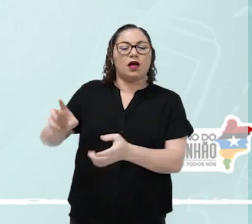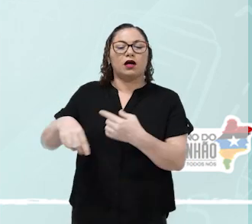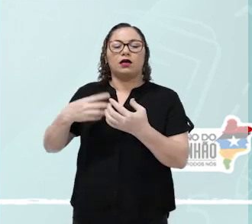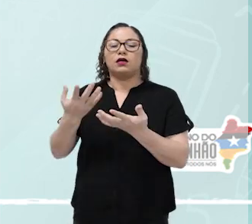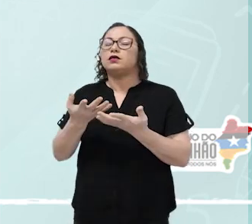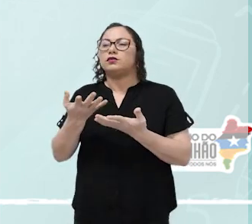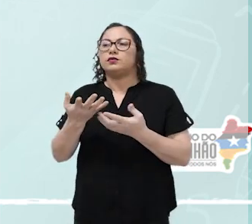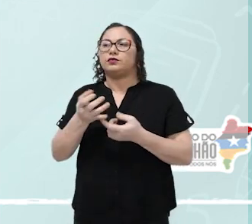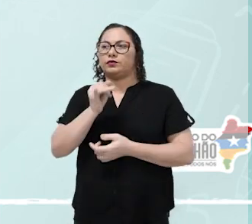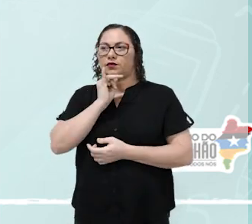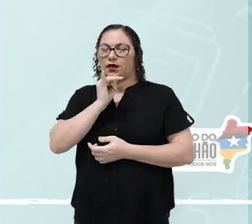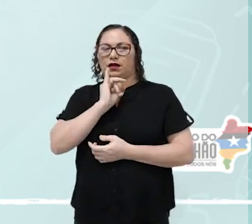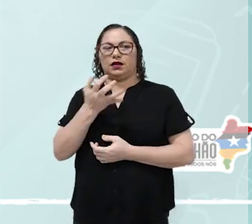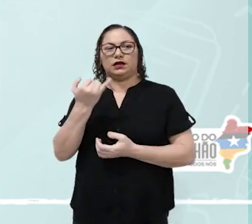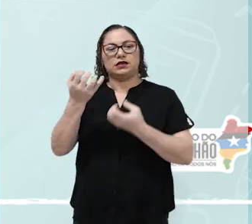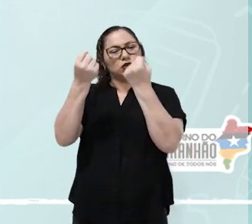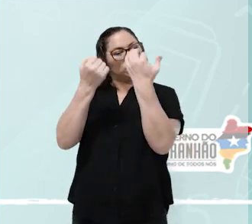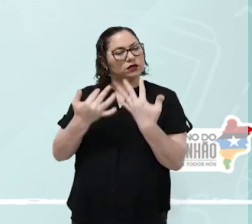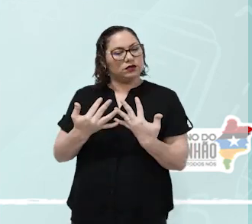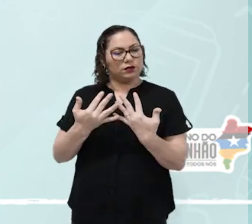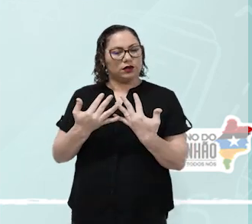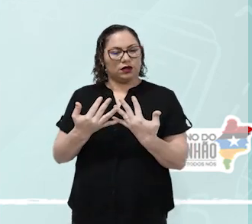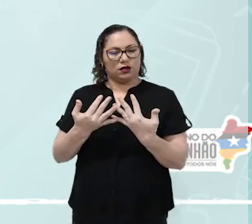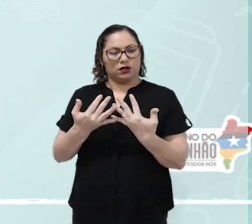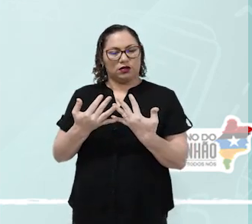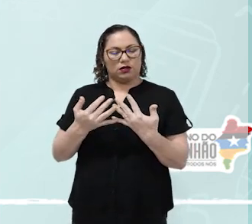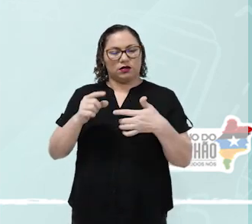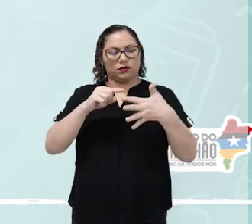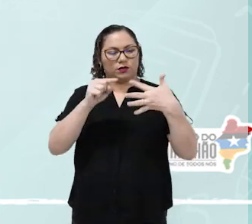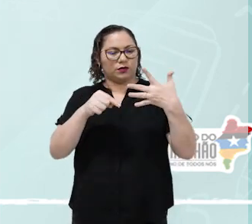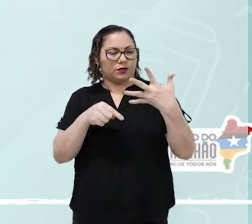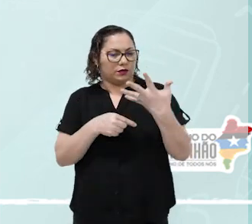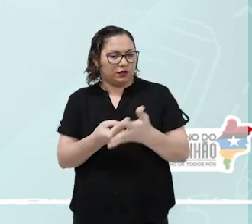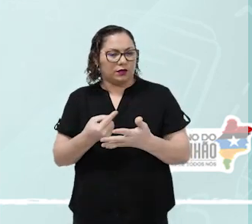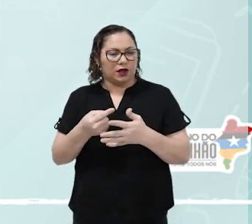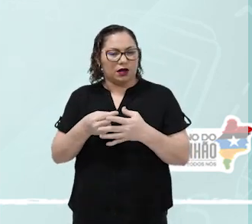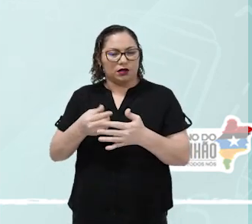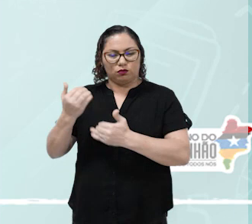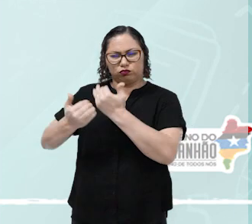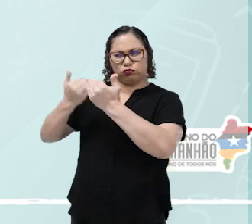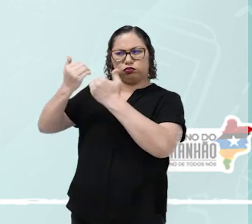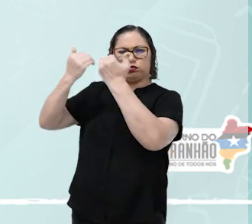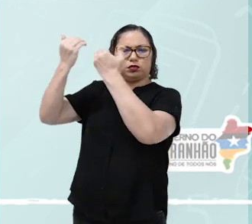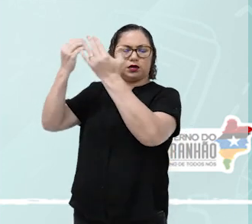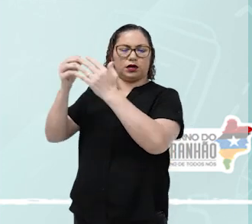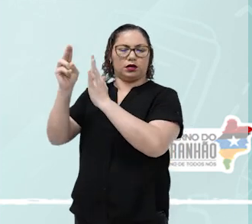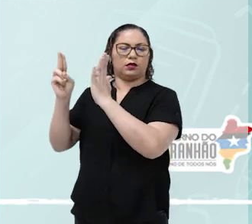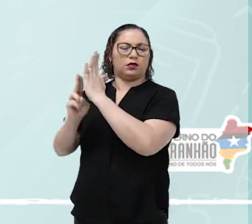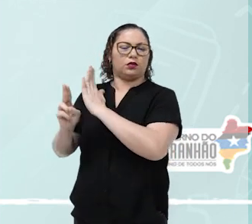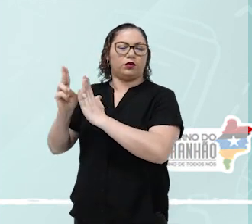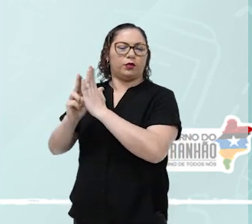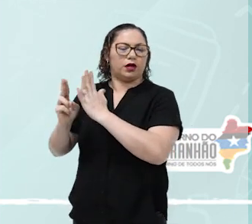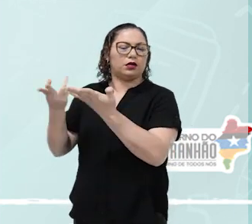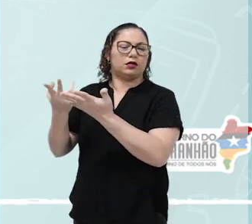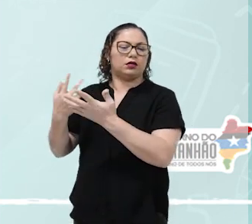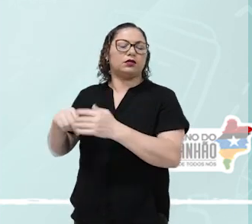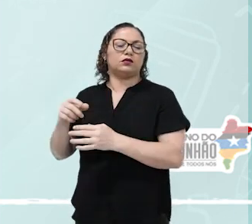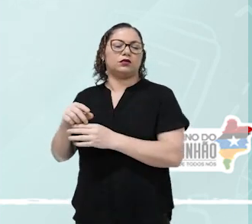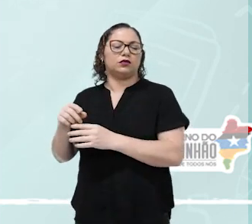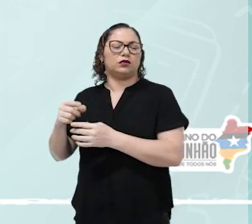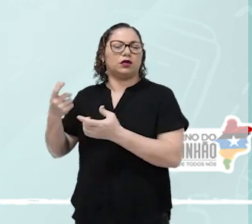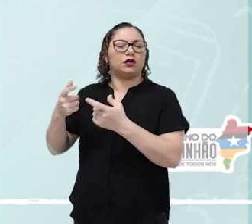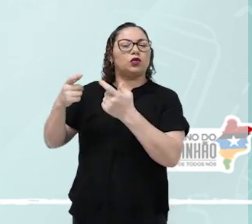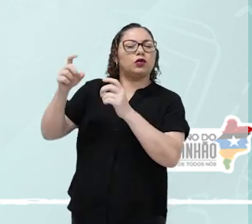tu entendeu. Se eu estou falando agora sobre fatores do crescimento urbano, são fatores do crescimento do campo ou da